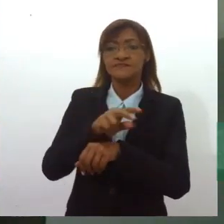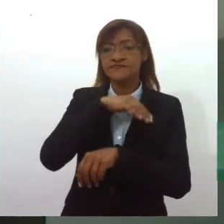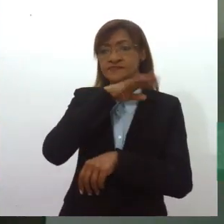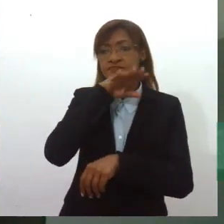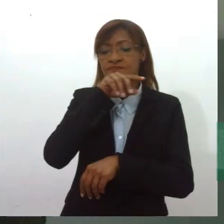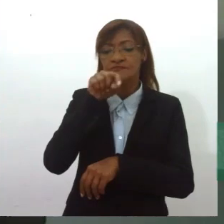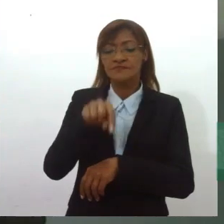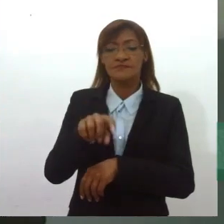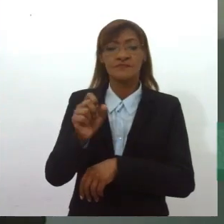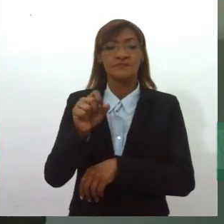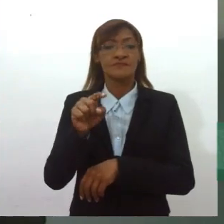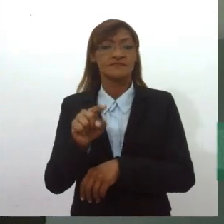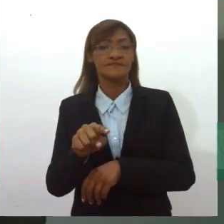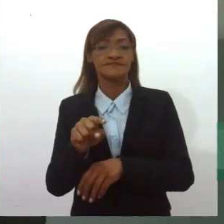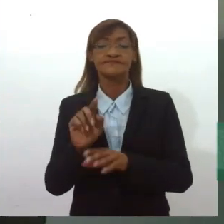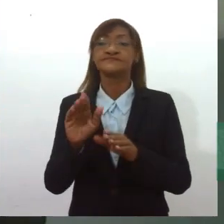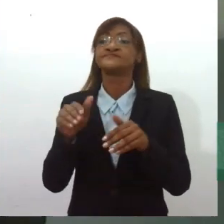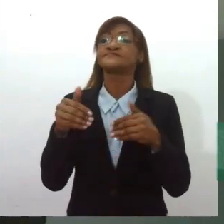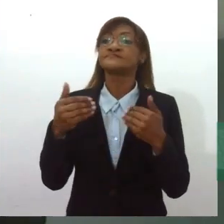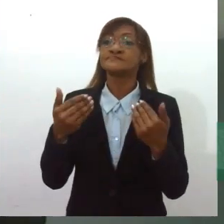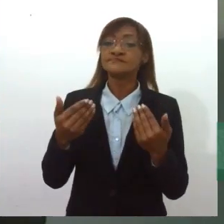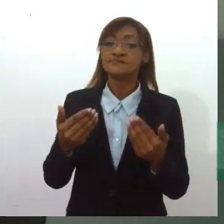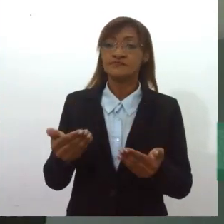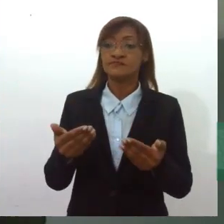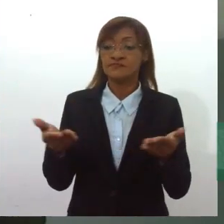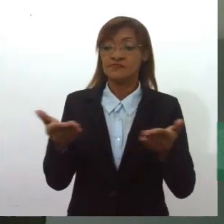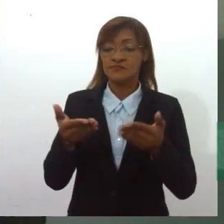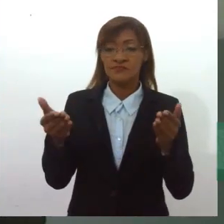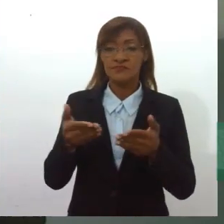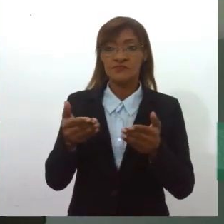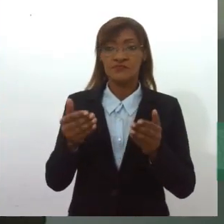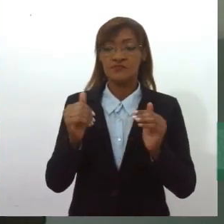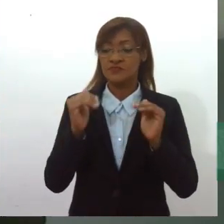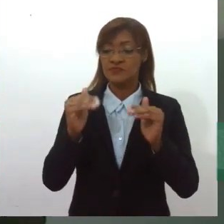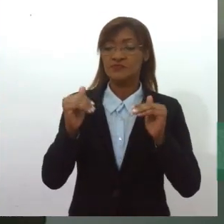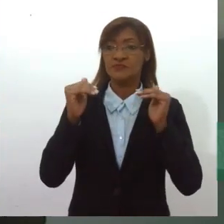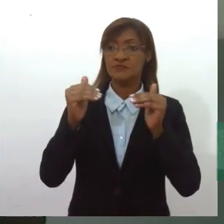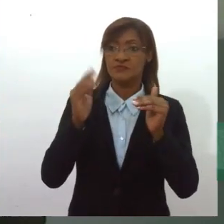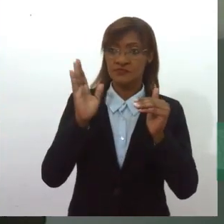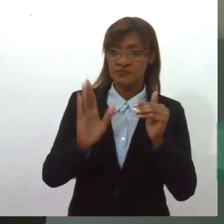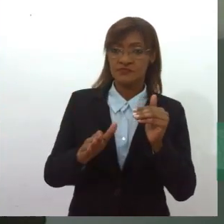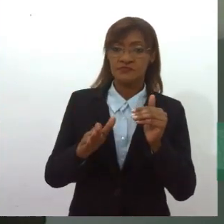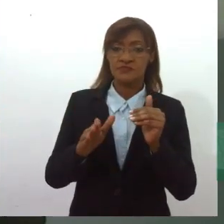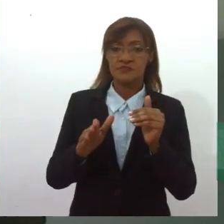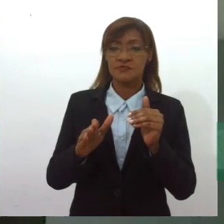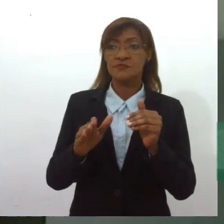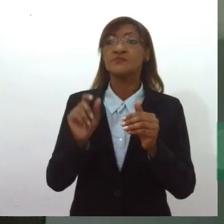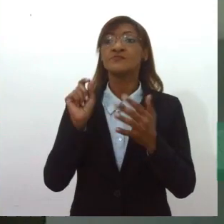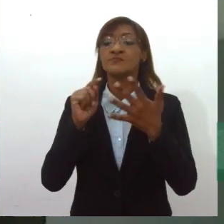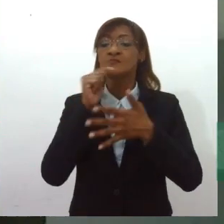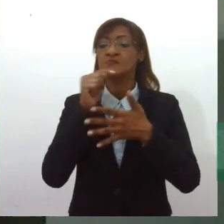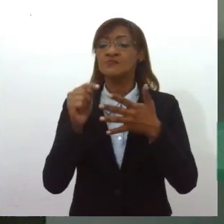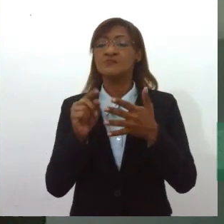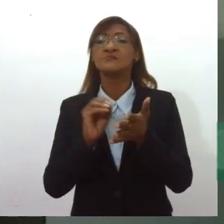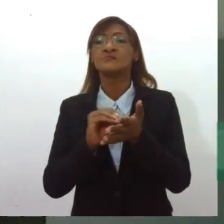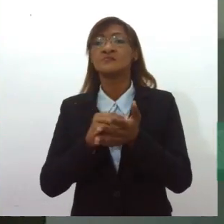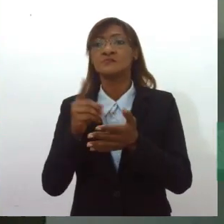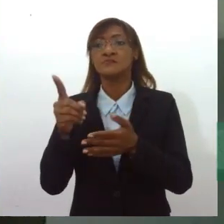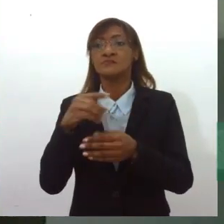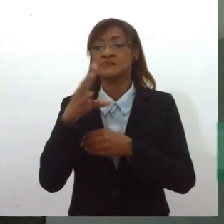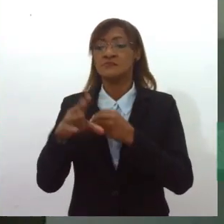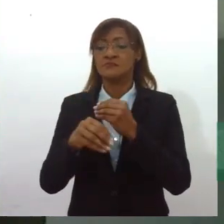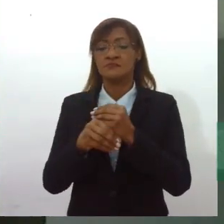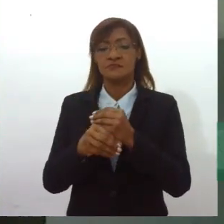Sergipe e quais foram aí os avanços e quais são as demandas que precisam ser solucionadas e impl